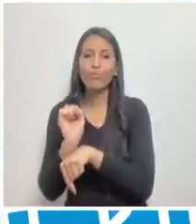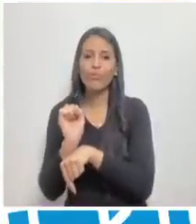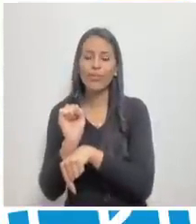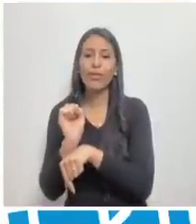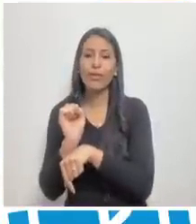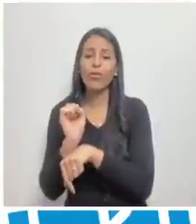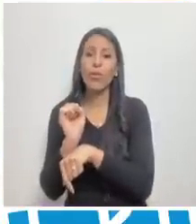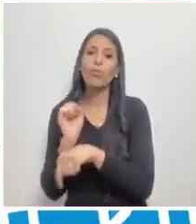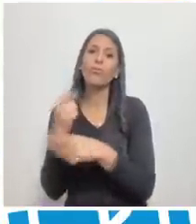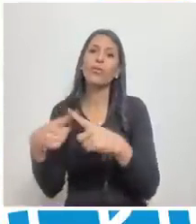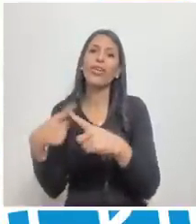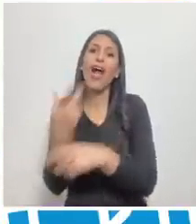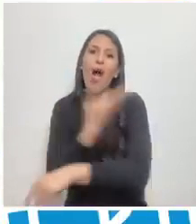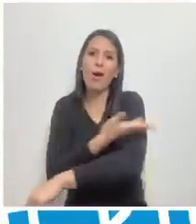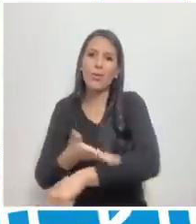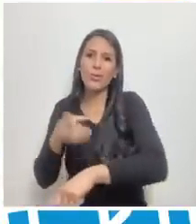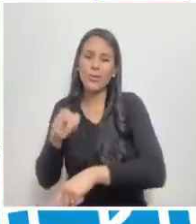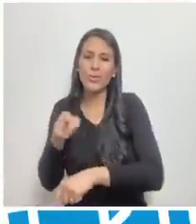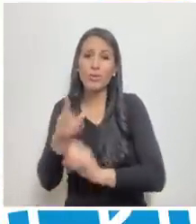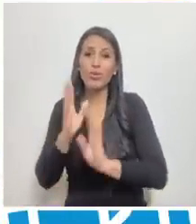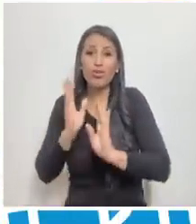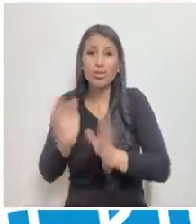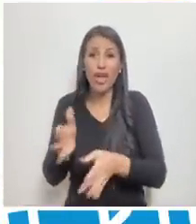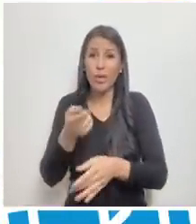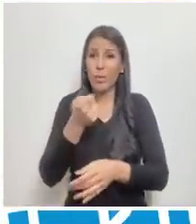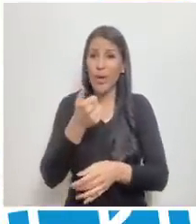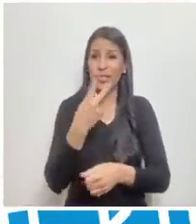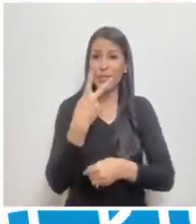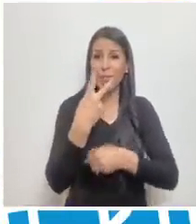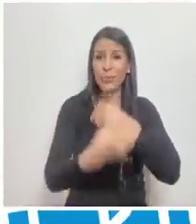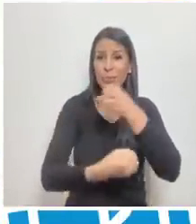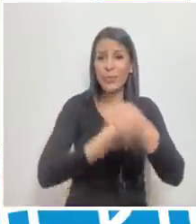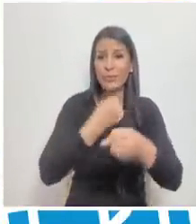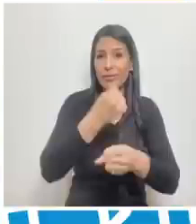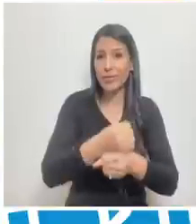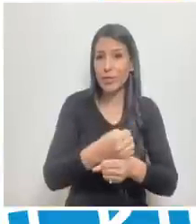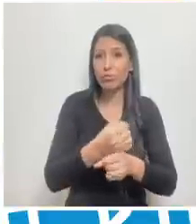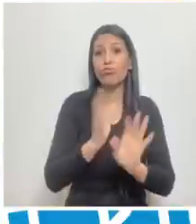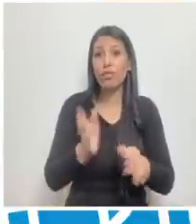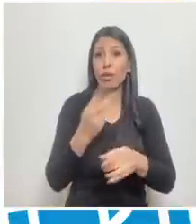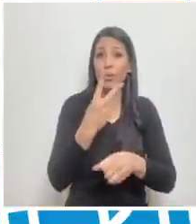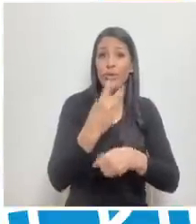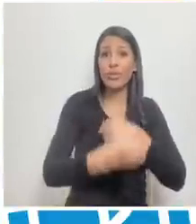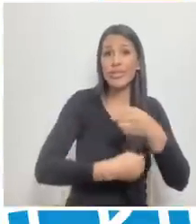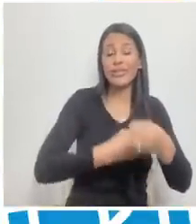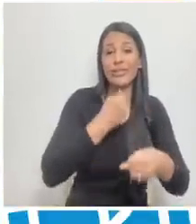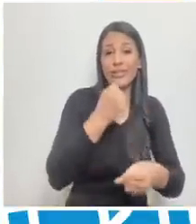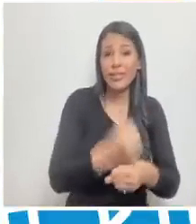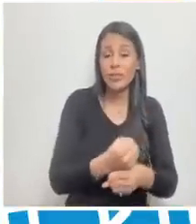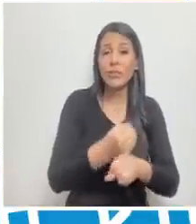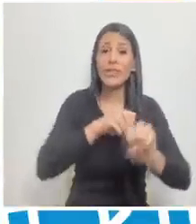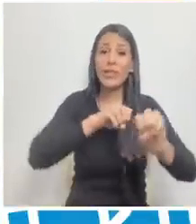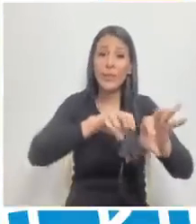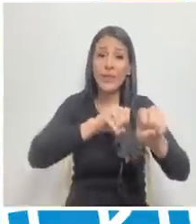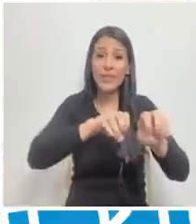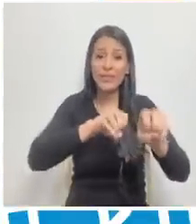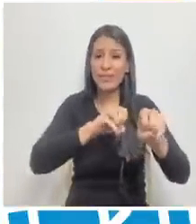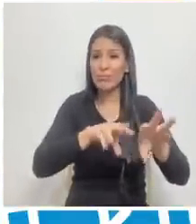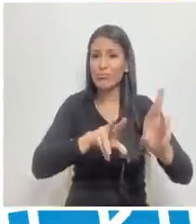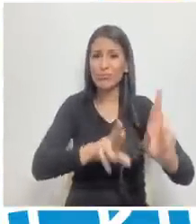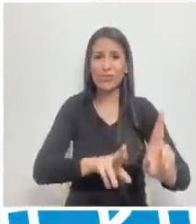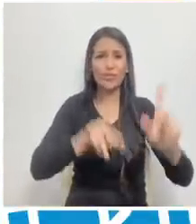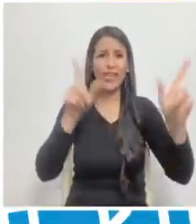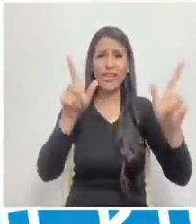passamos a ter 2 anos praticamente, já estamos no 2º ano de um ensino não presencial, com outras condições, um outro